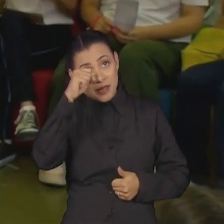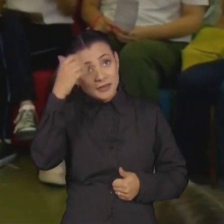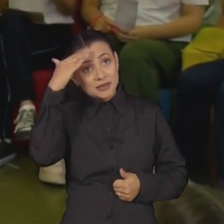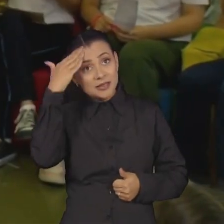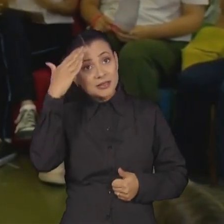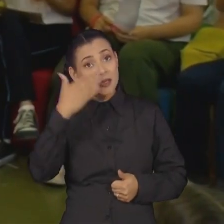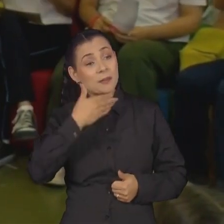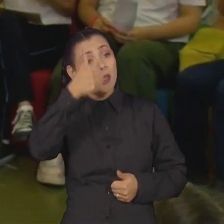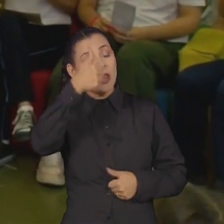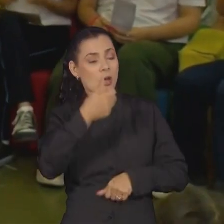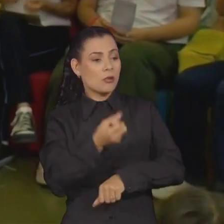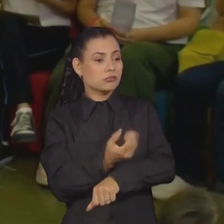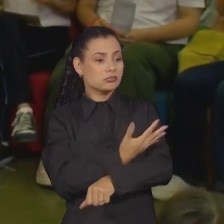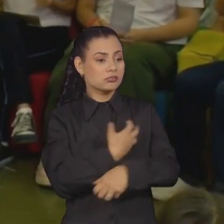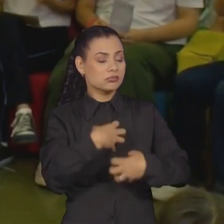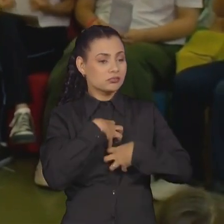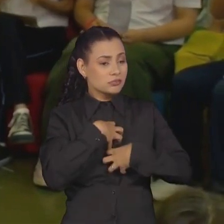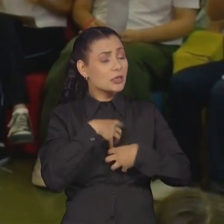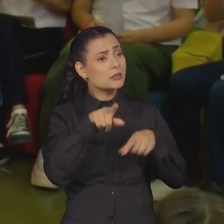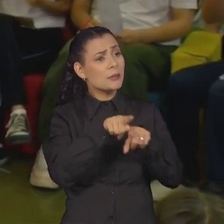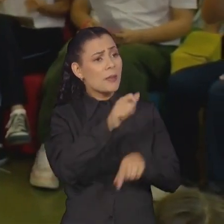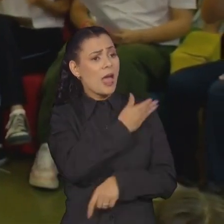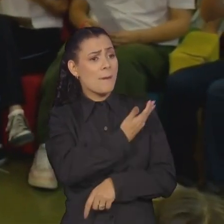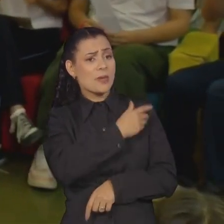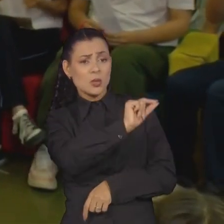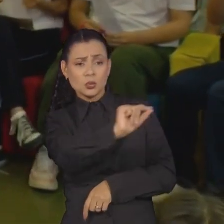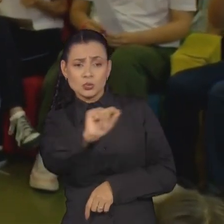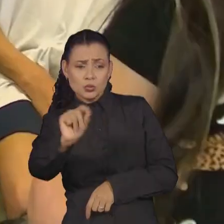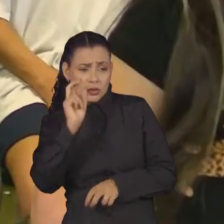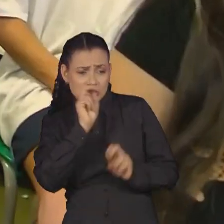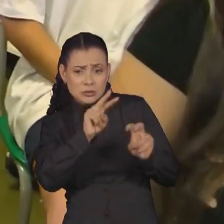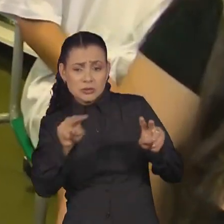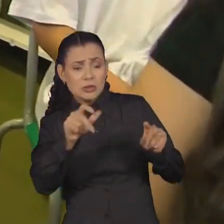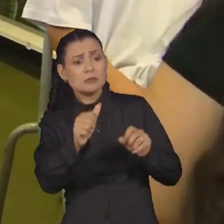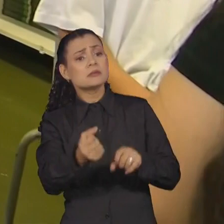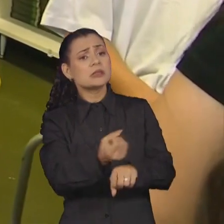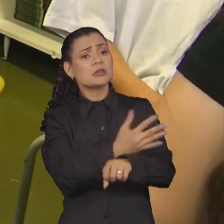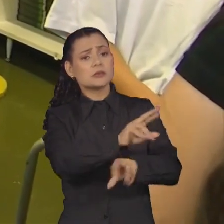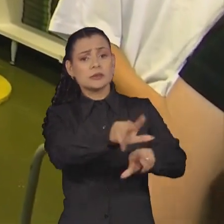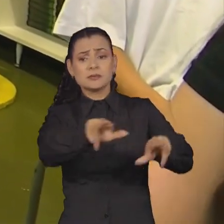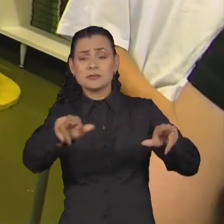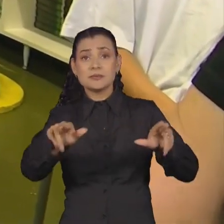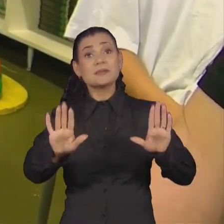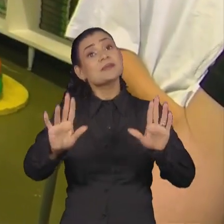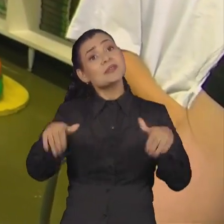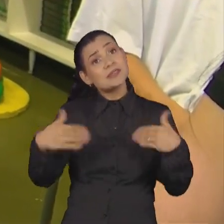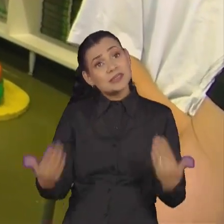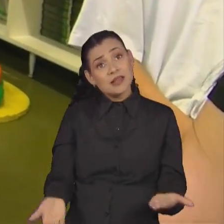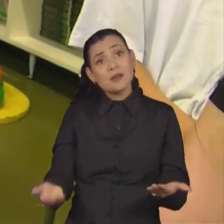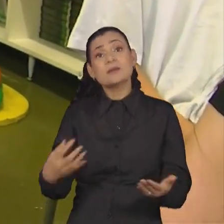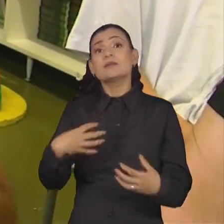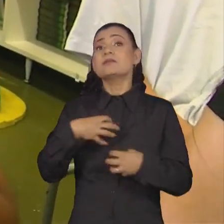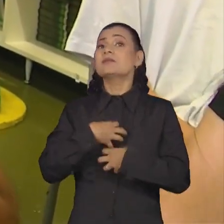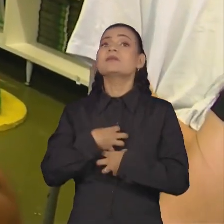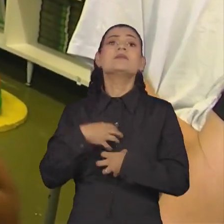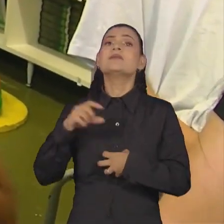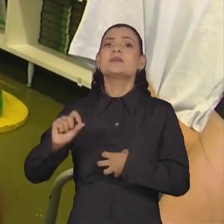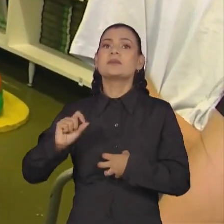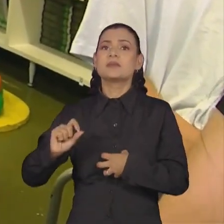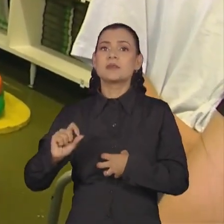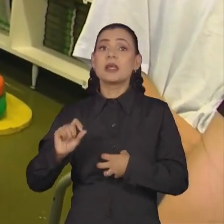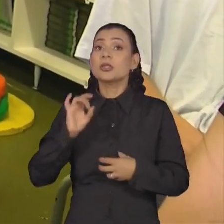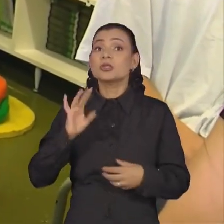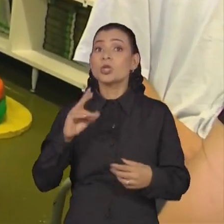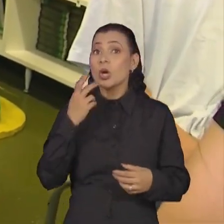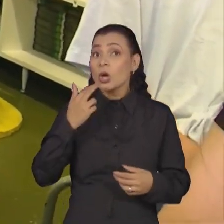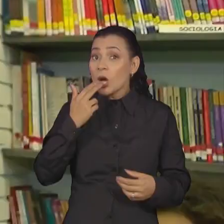melhor os meus sentimentos e os dos colegas, principalmente. Então, é basicamente isso. Você foca não só